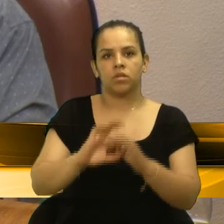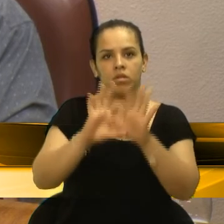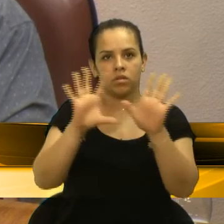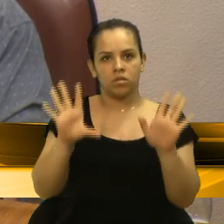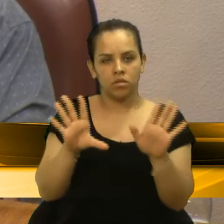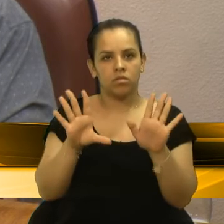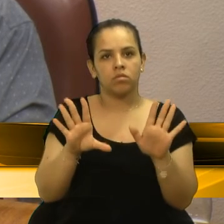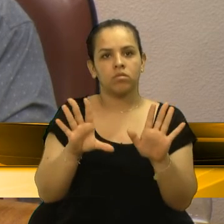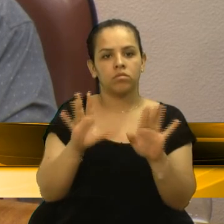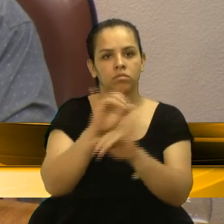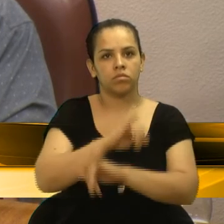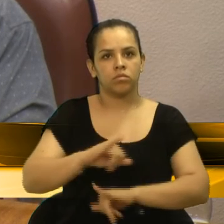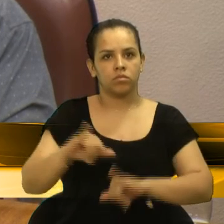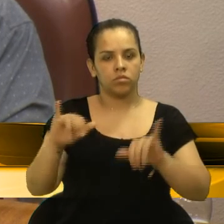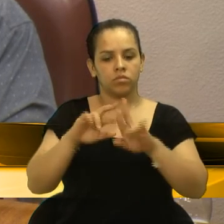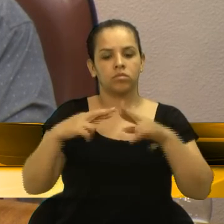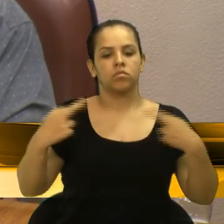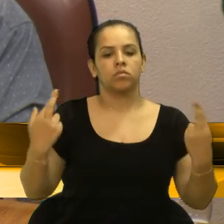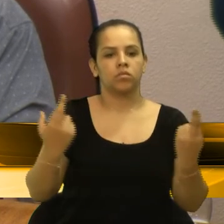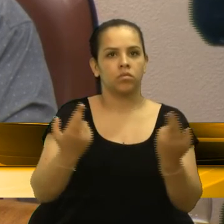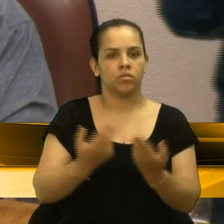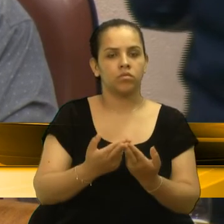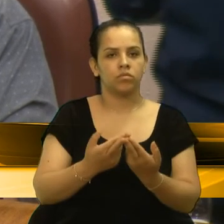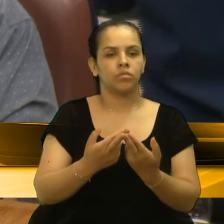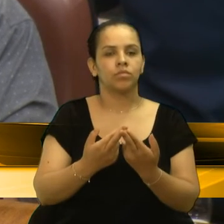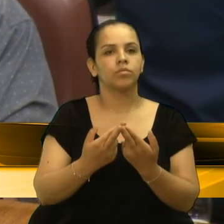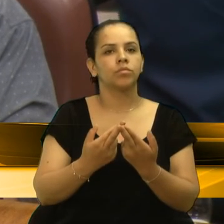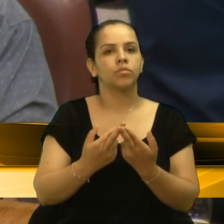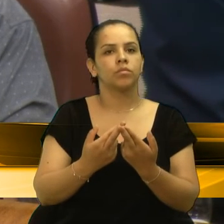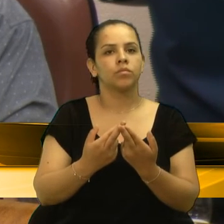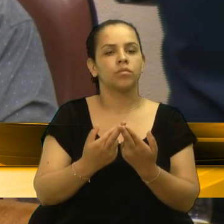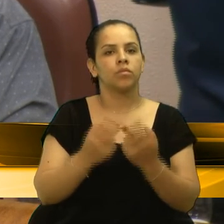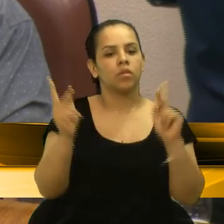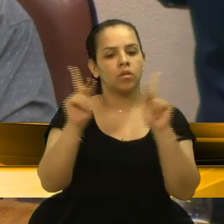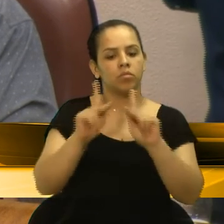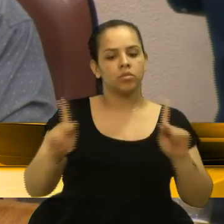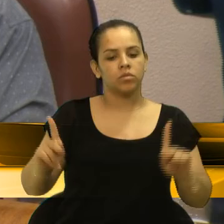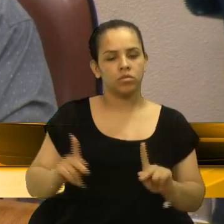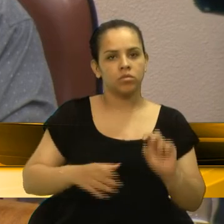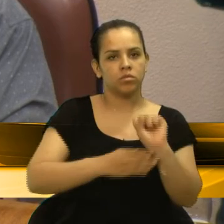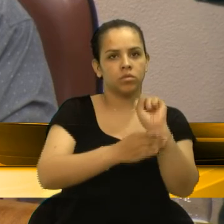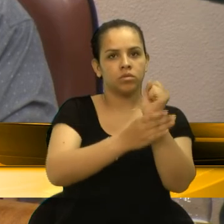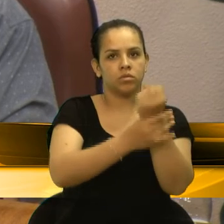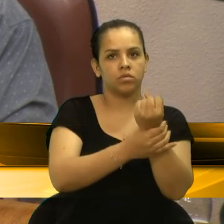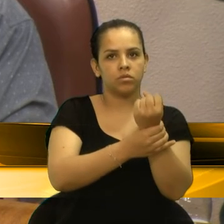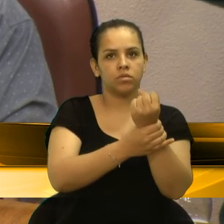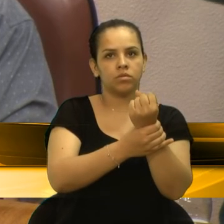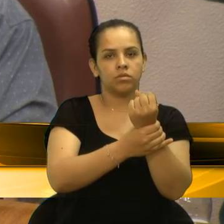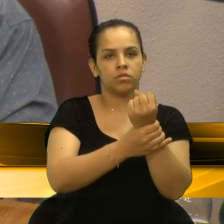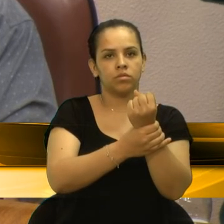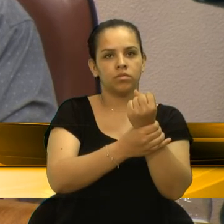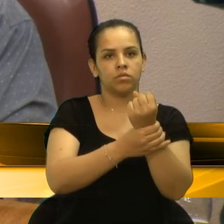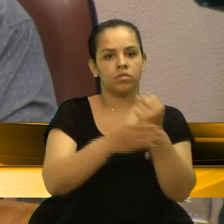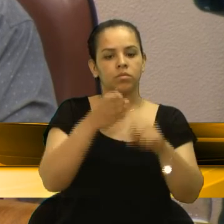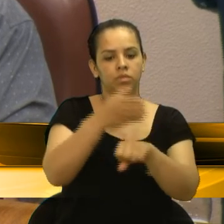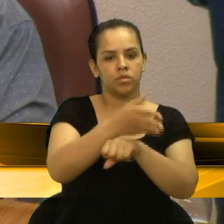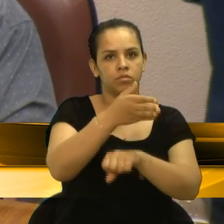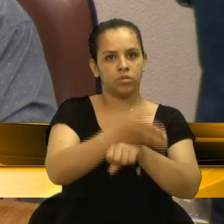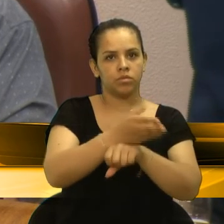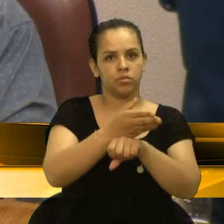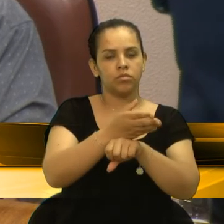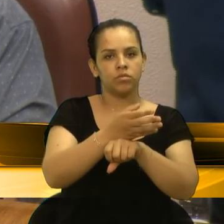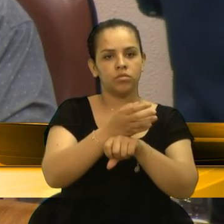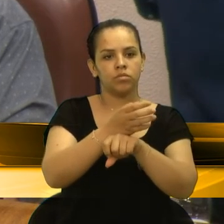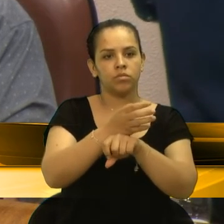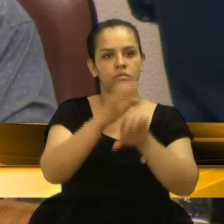de manifestação e de reunião pacíficas e em segurança dos participantes do